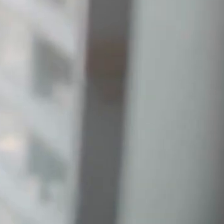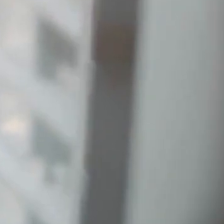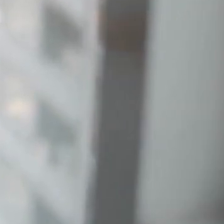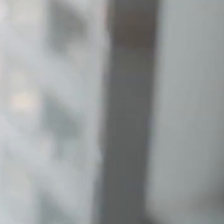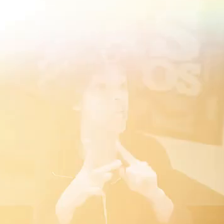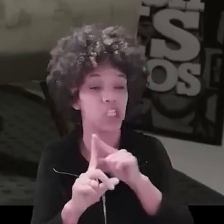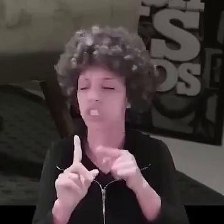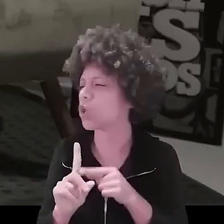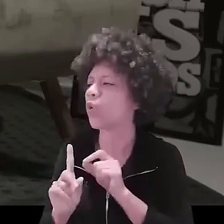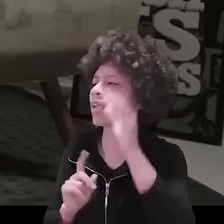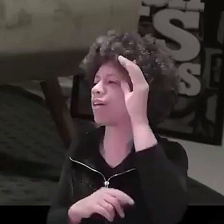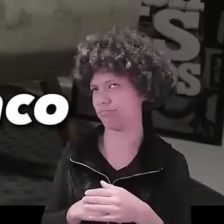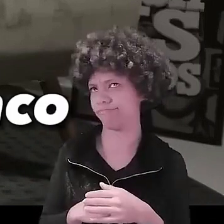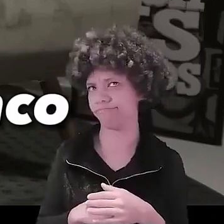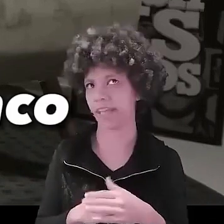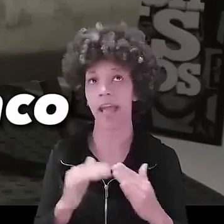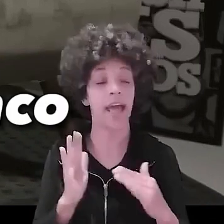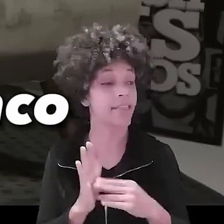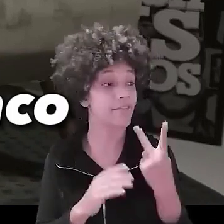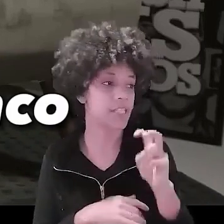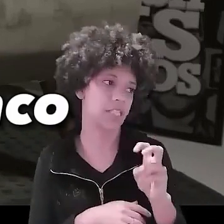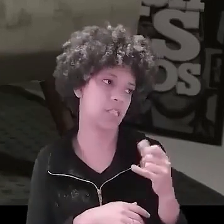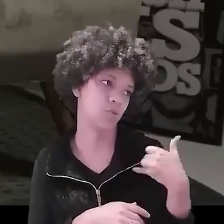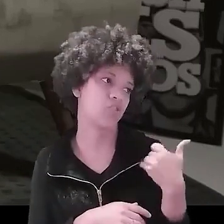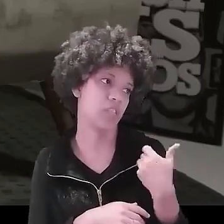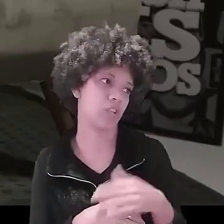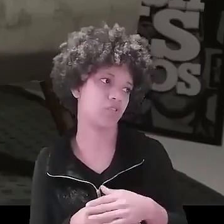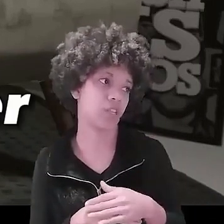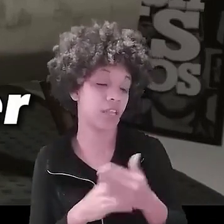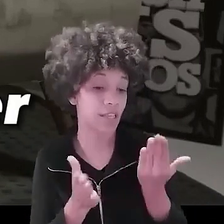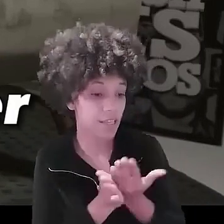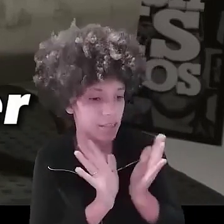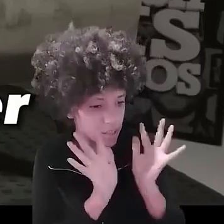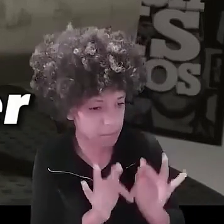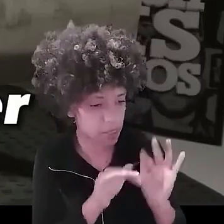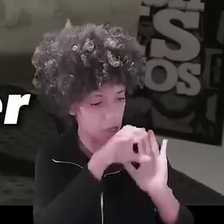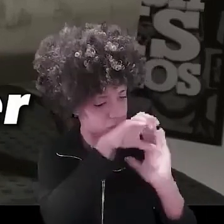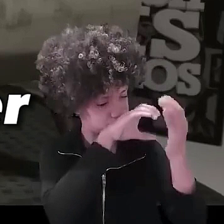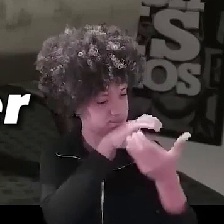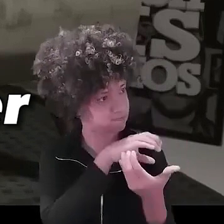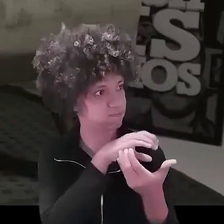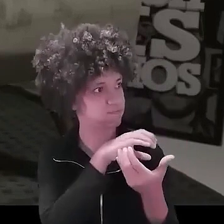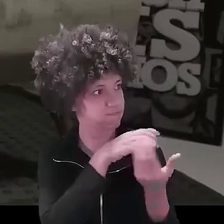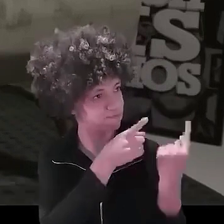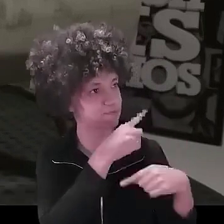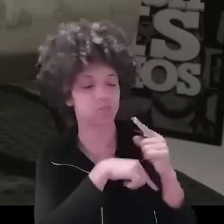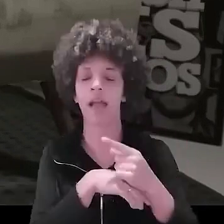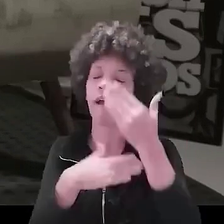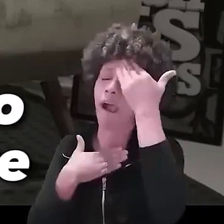Pronto. Gestante não pode. O que é adolescente? Pelo menos até os 25 anos. É isso? Que é onde que termina de amadurecer o córtex pré-frontal.